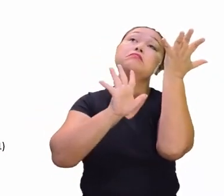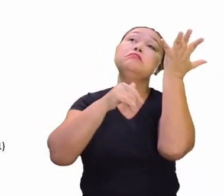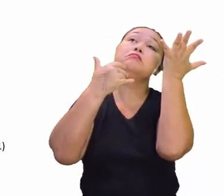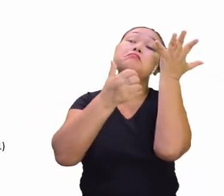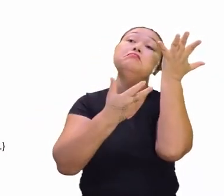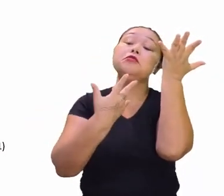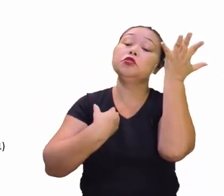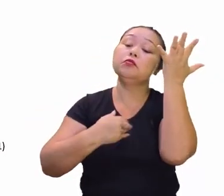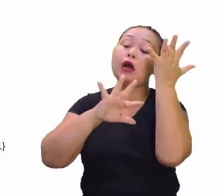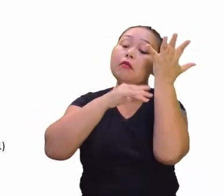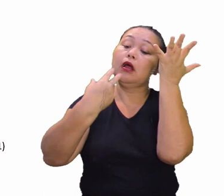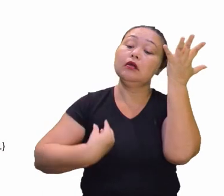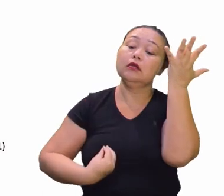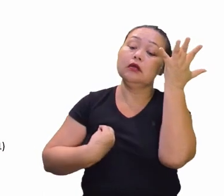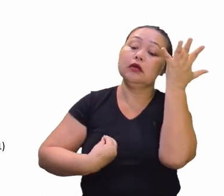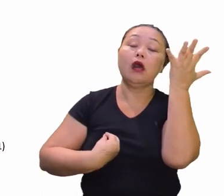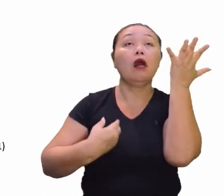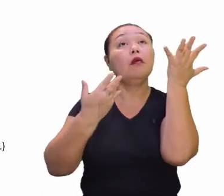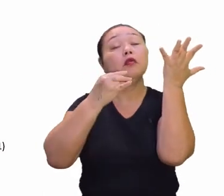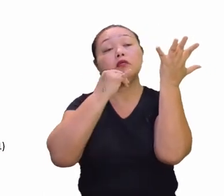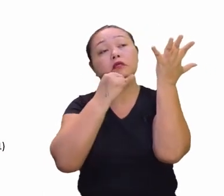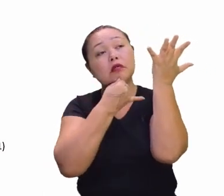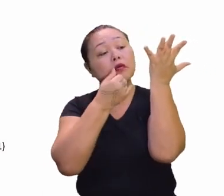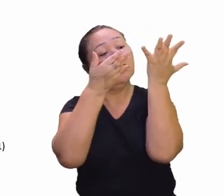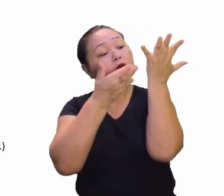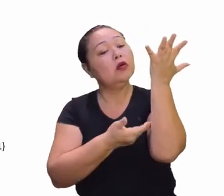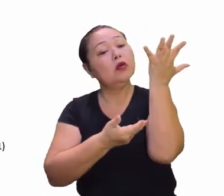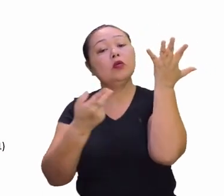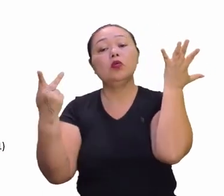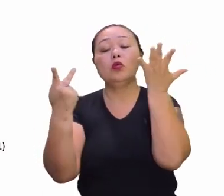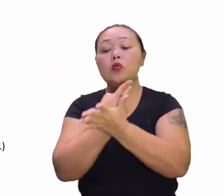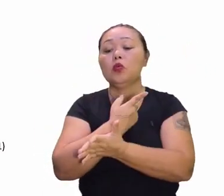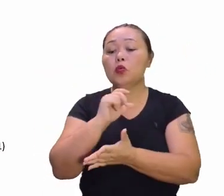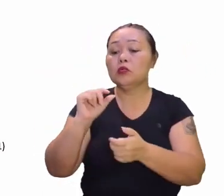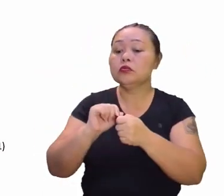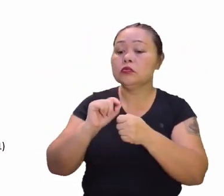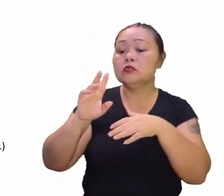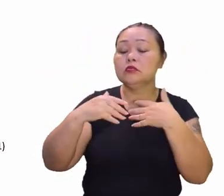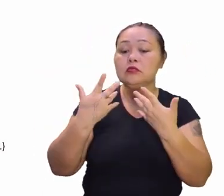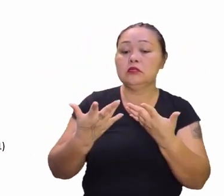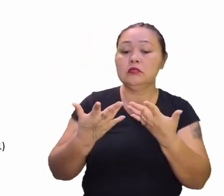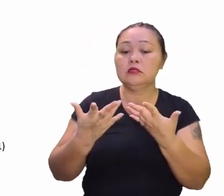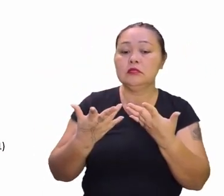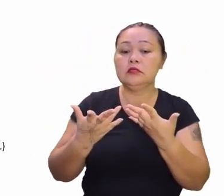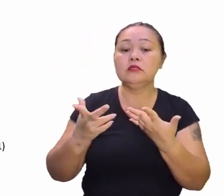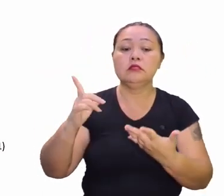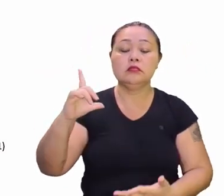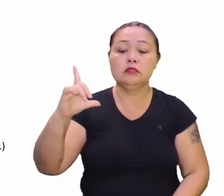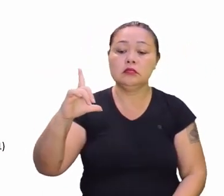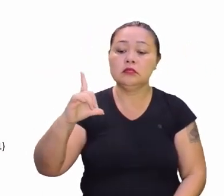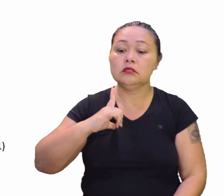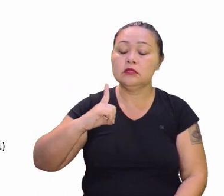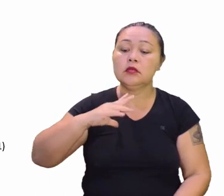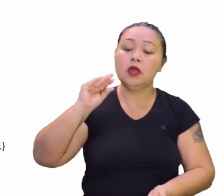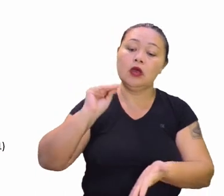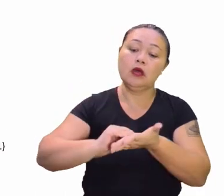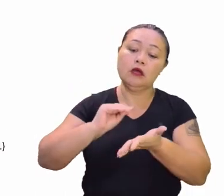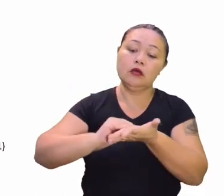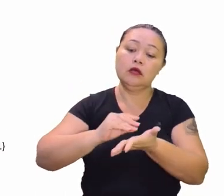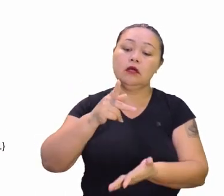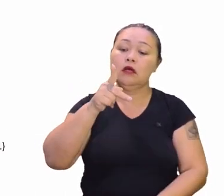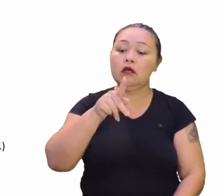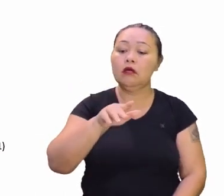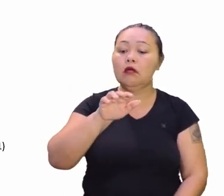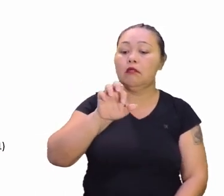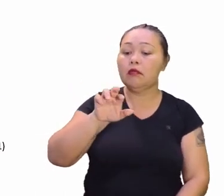de uma planta viva. E é muito triste ver assim. Exatamente. Então, o que ia acontecer? Se não fosse dessa forma, eles teriam a falta da